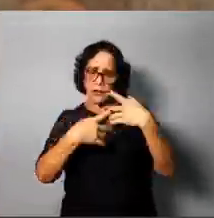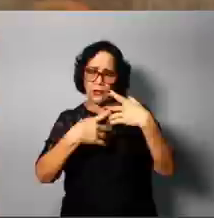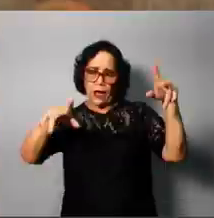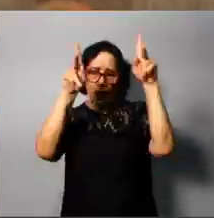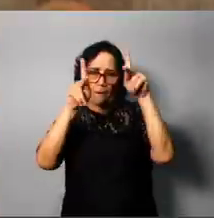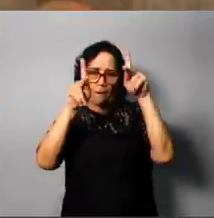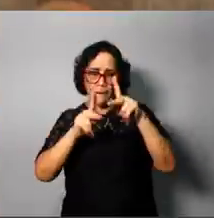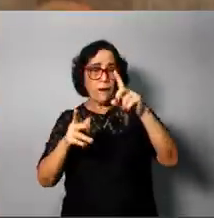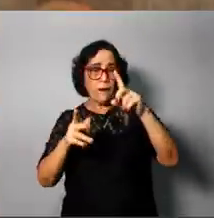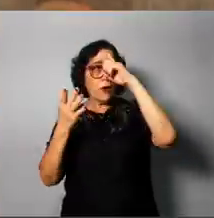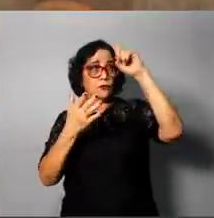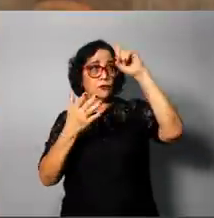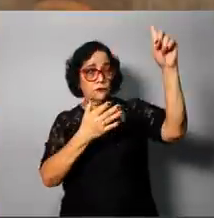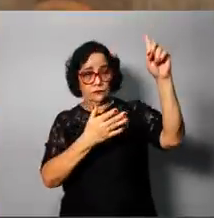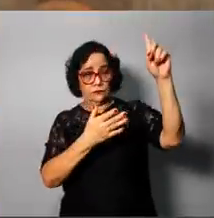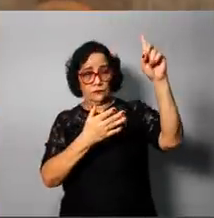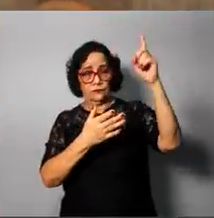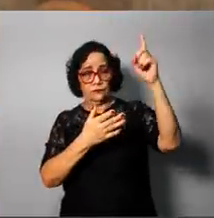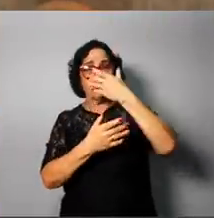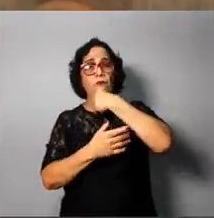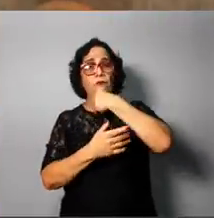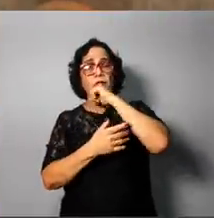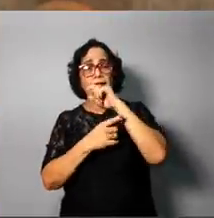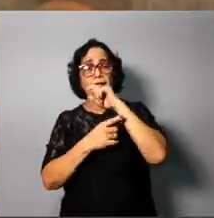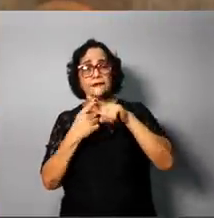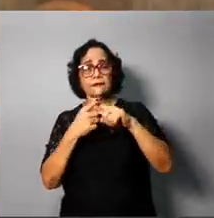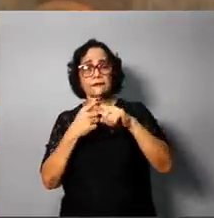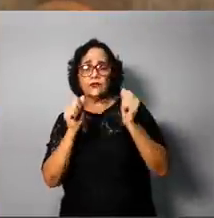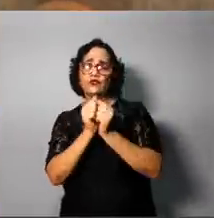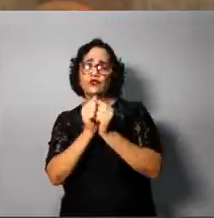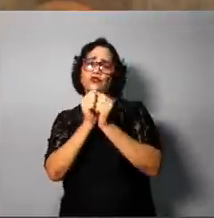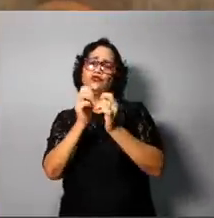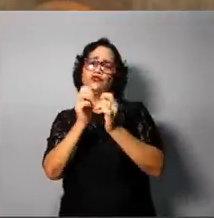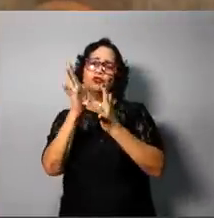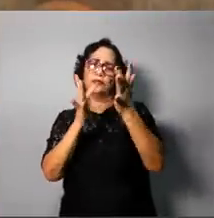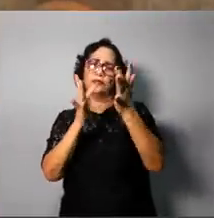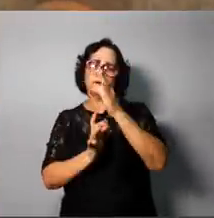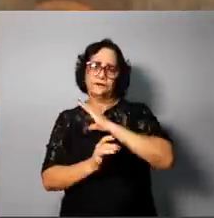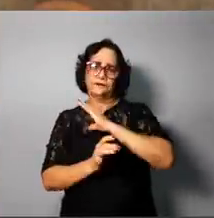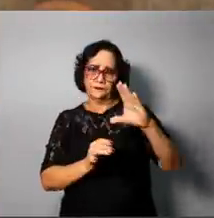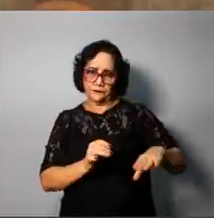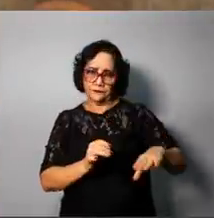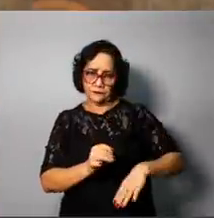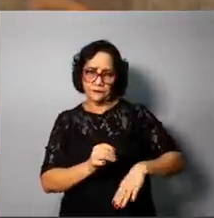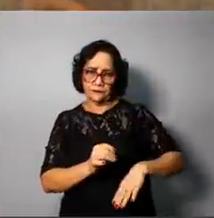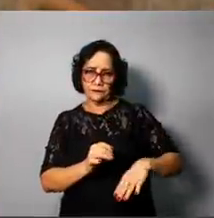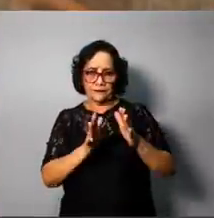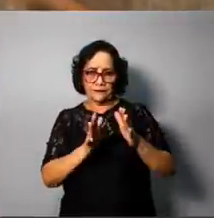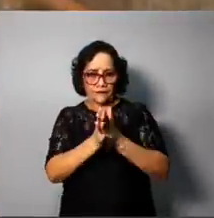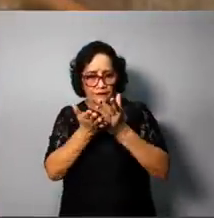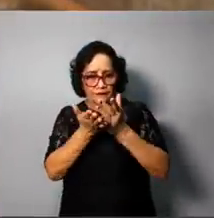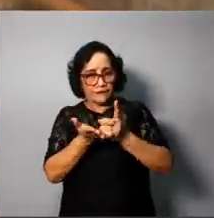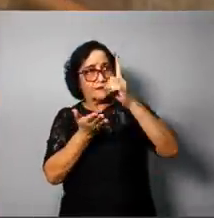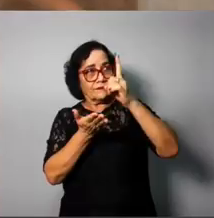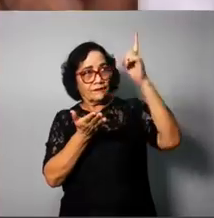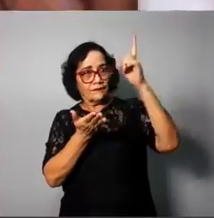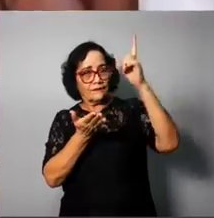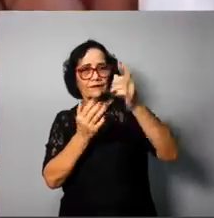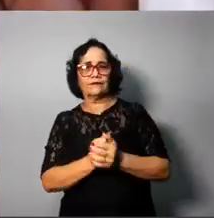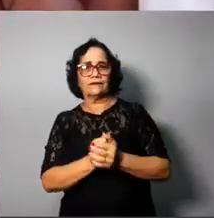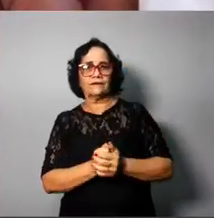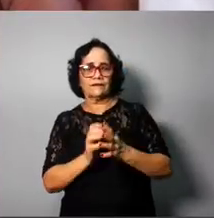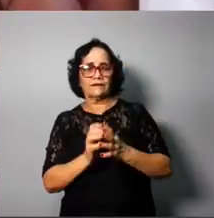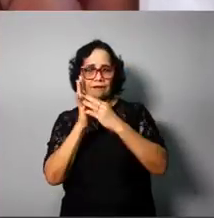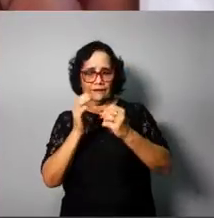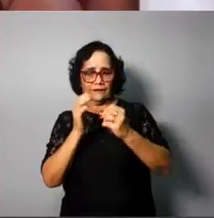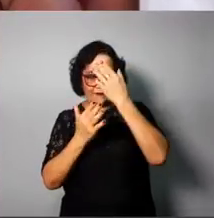Deus, nosso Pai, e de nosso Senhor Jesus Cristo. Palavra do Senhor. Graças